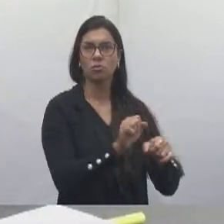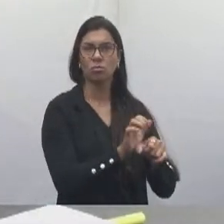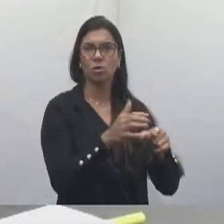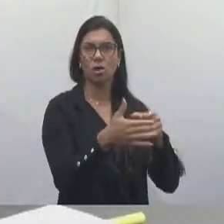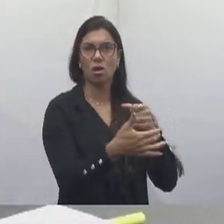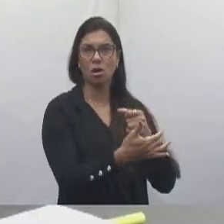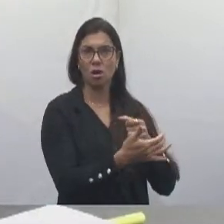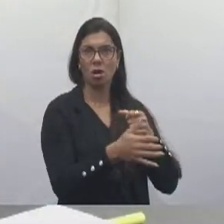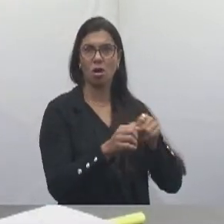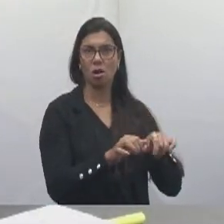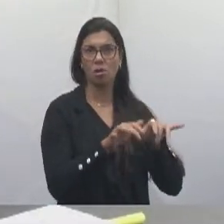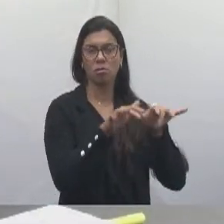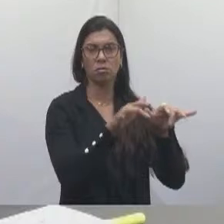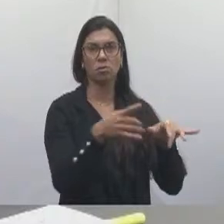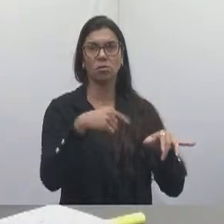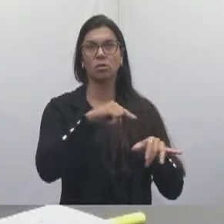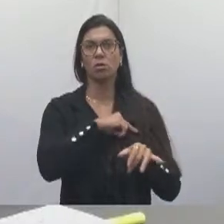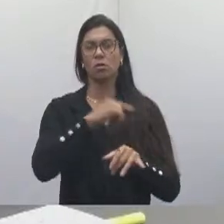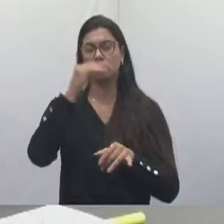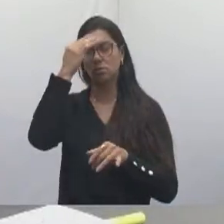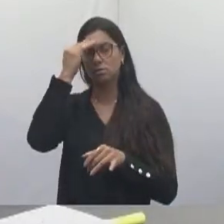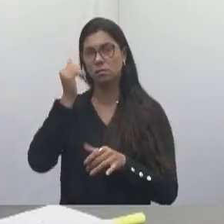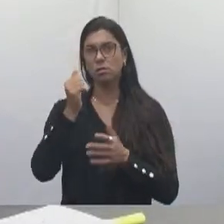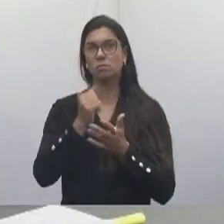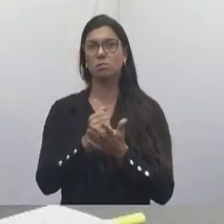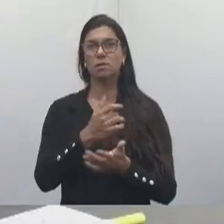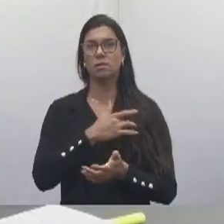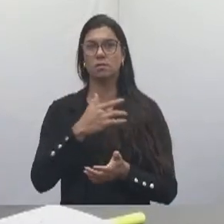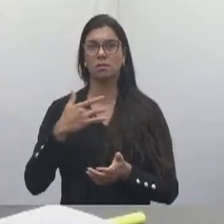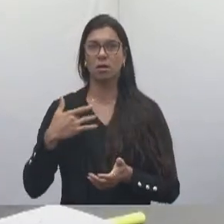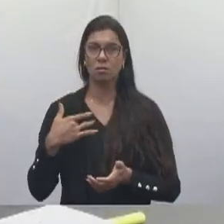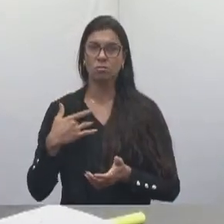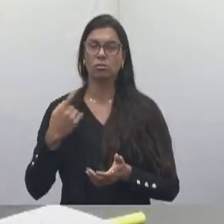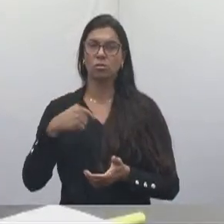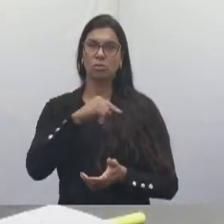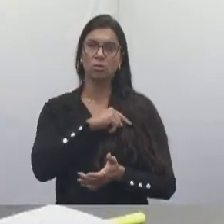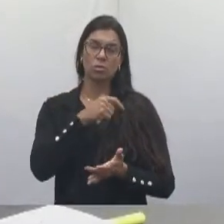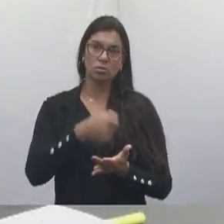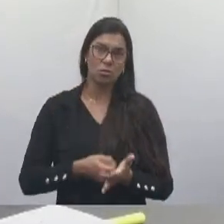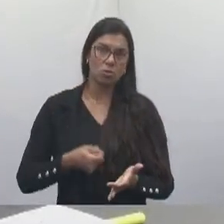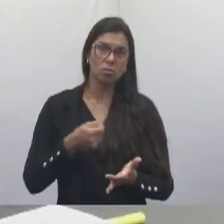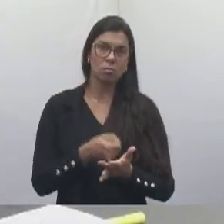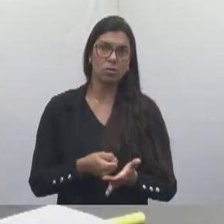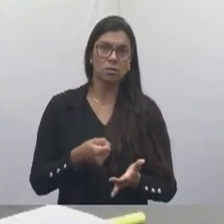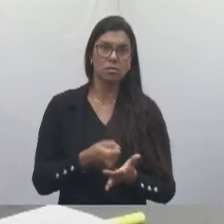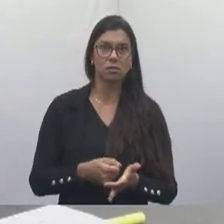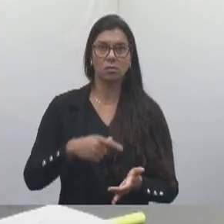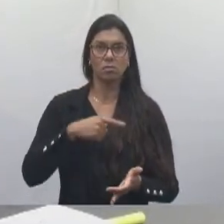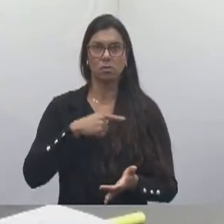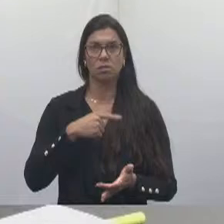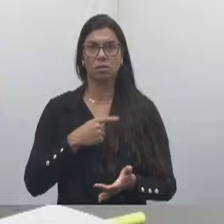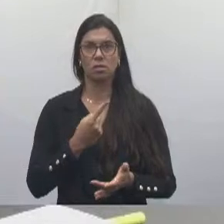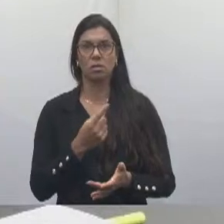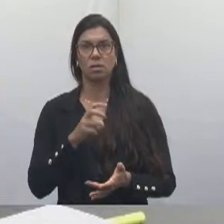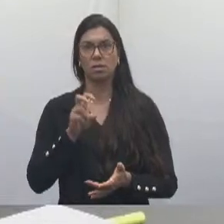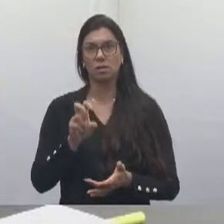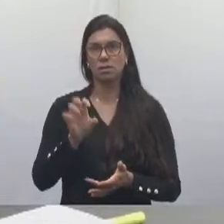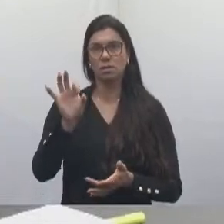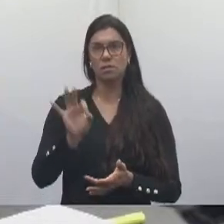a gente sabe que saúde é um buraco sem fundo, né? A gente tem a obrigação, o município, de investir 15%, o município